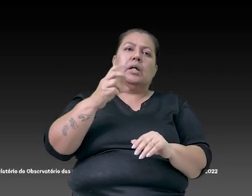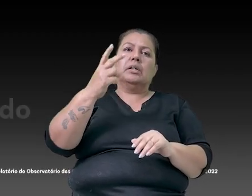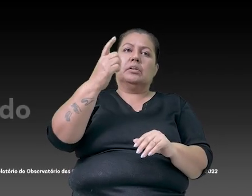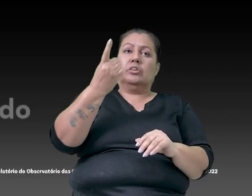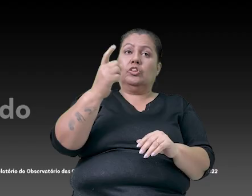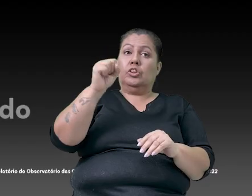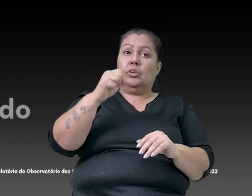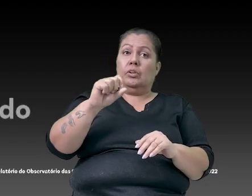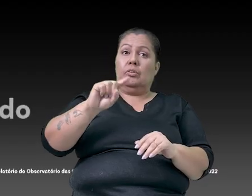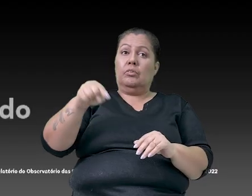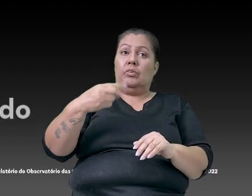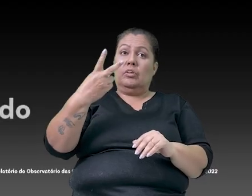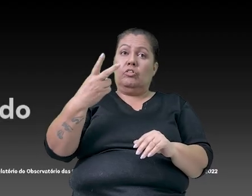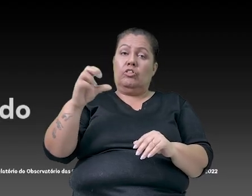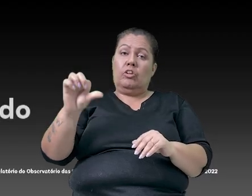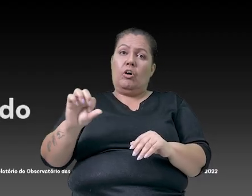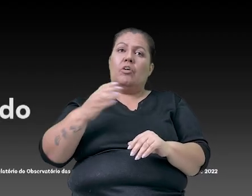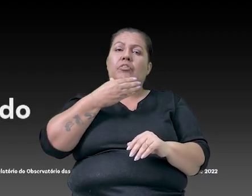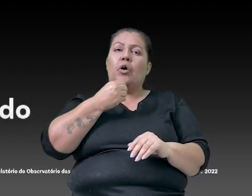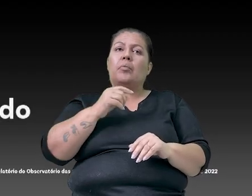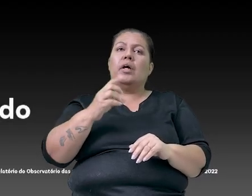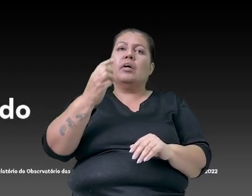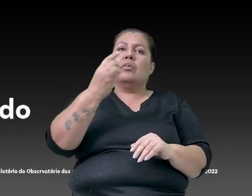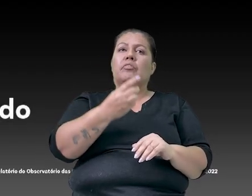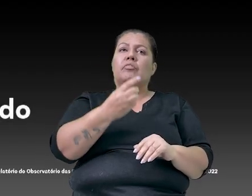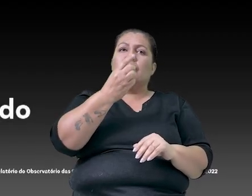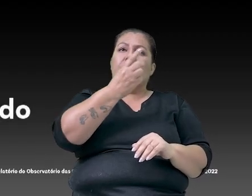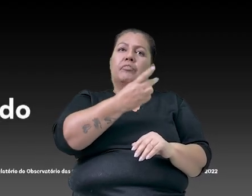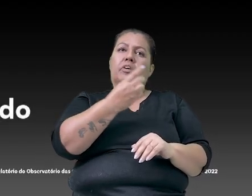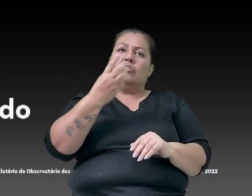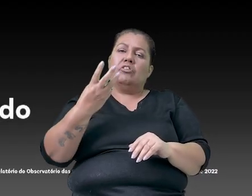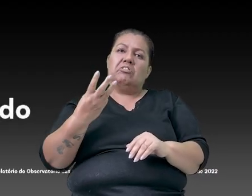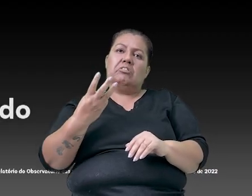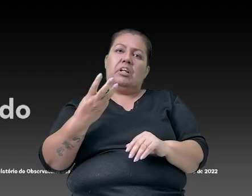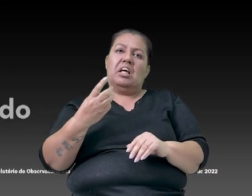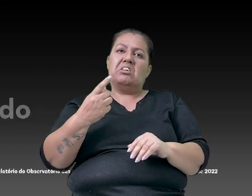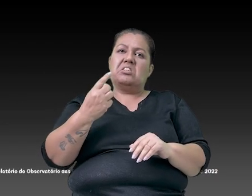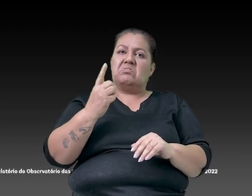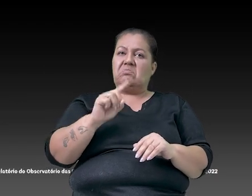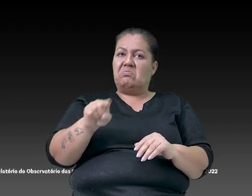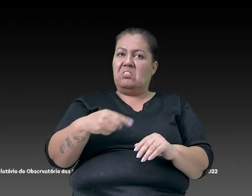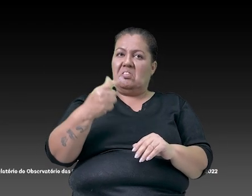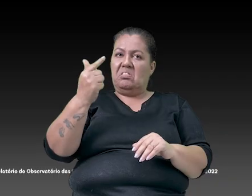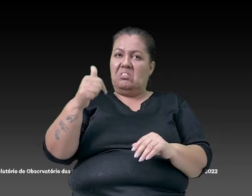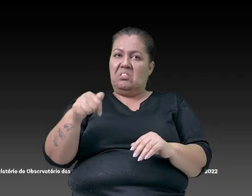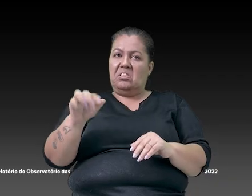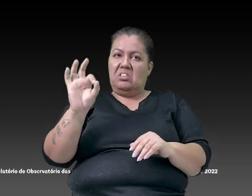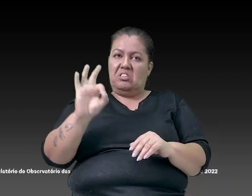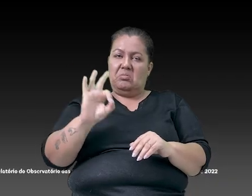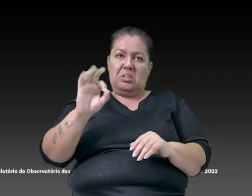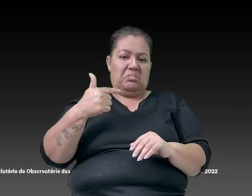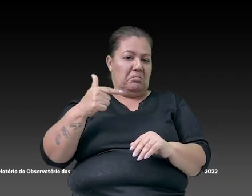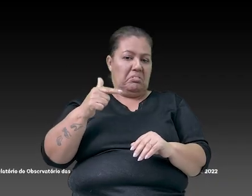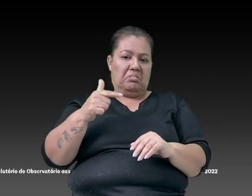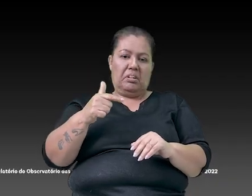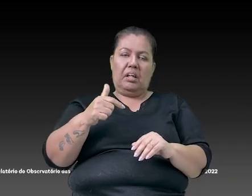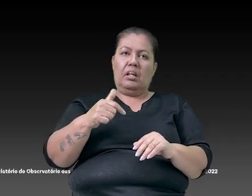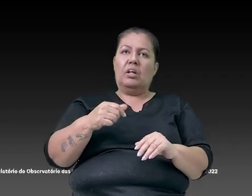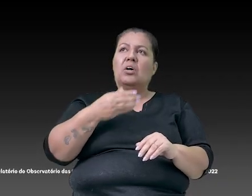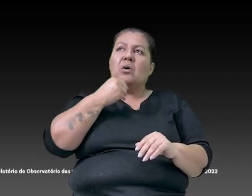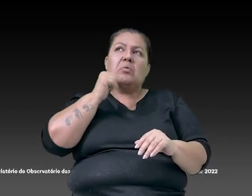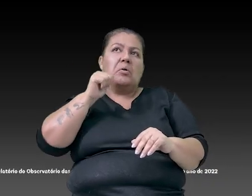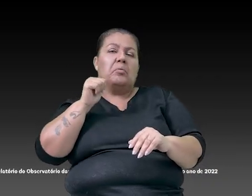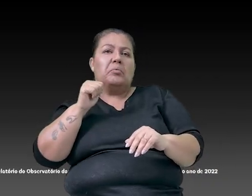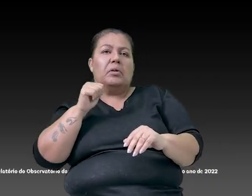18,29% homens e 23,17% não têm gênero identificado. As formas de agressão mais comuns foram